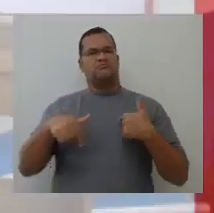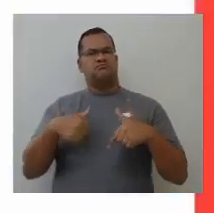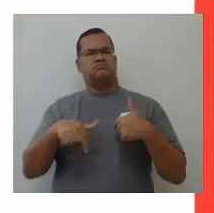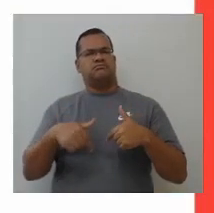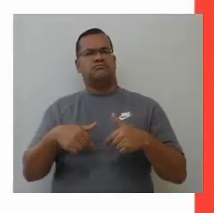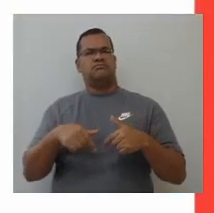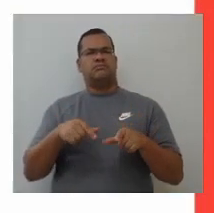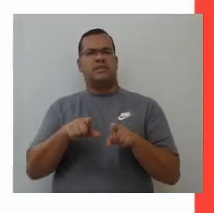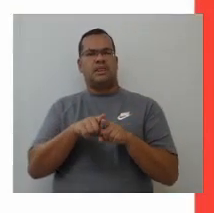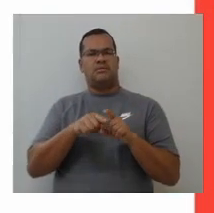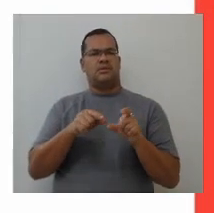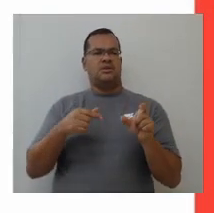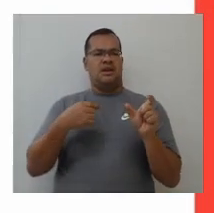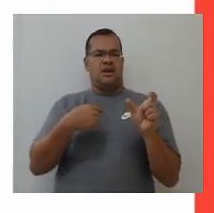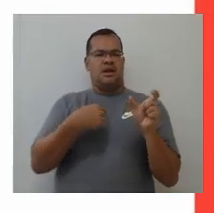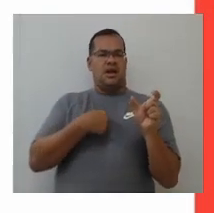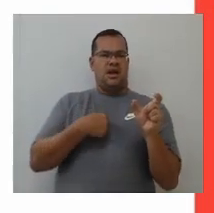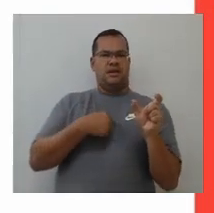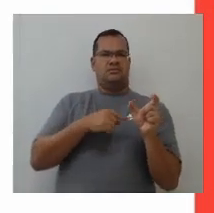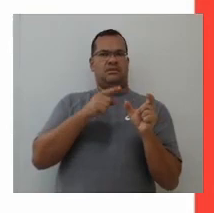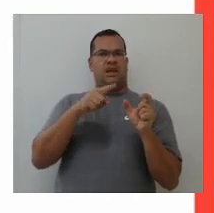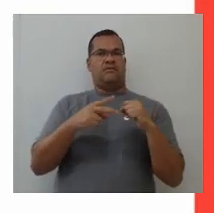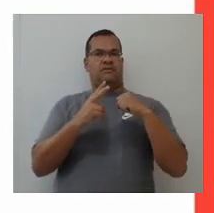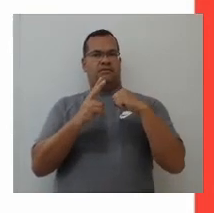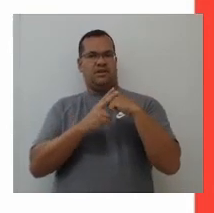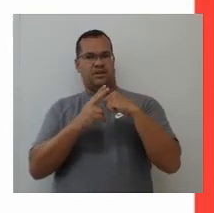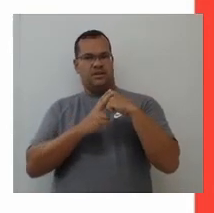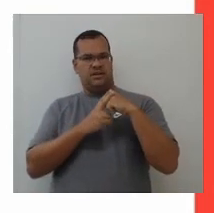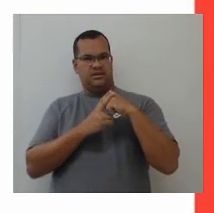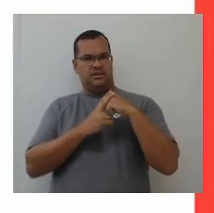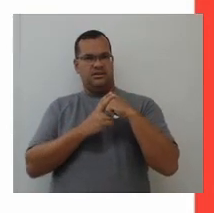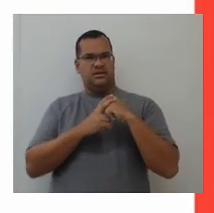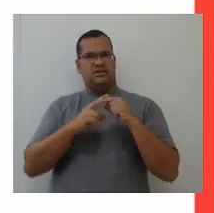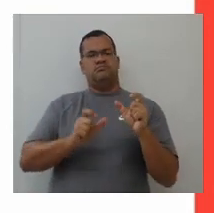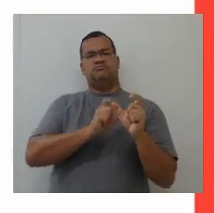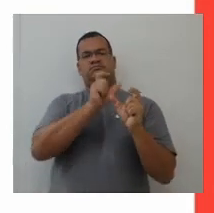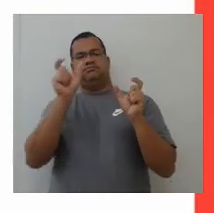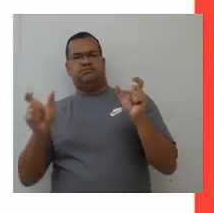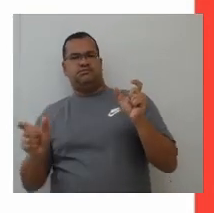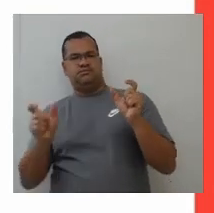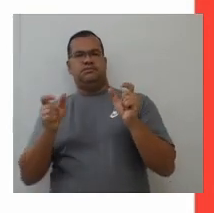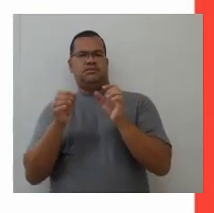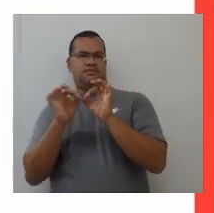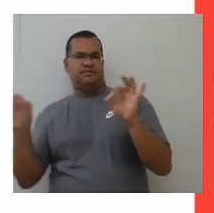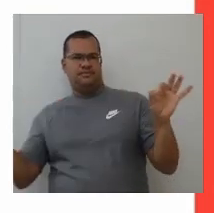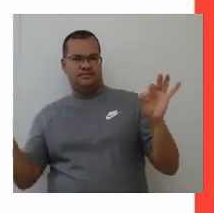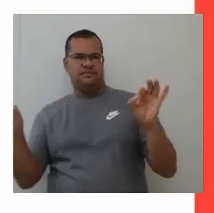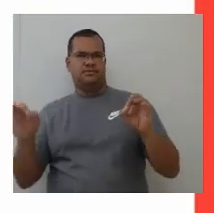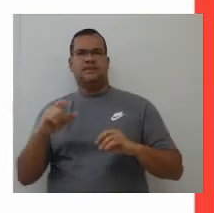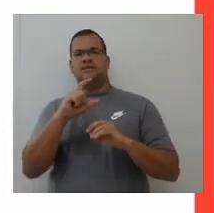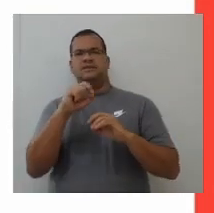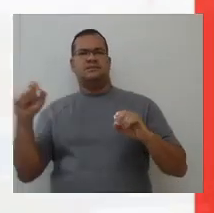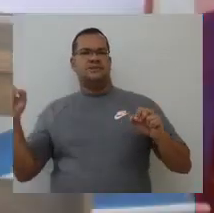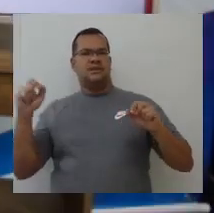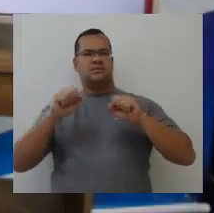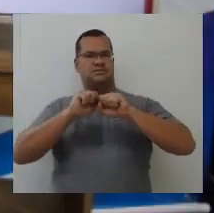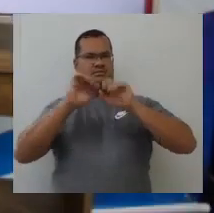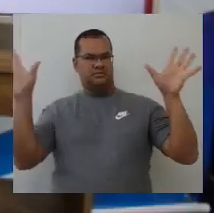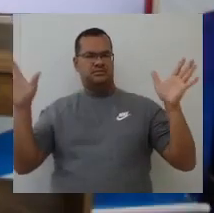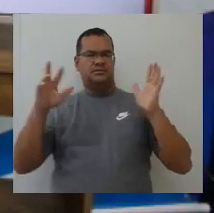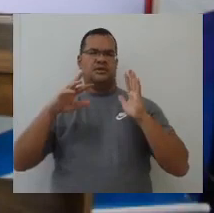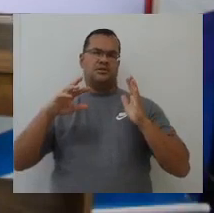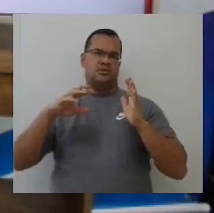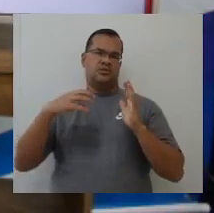do sujeito, depois do meu verbo já conjugado, adicionar um complemento a essa frase aí para ela ficar 100% de sentido,